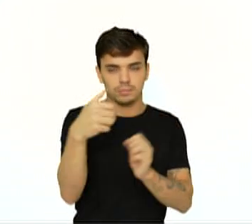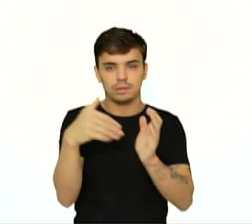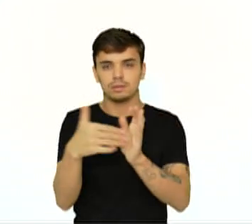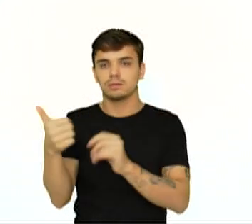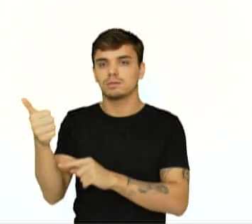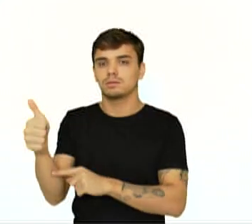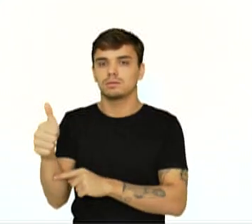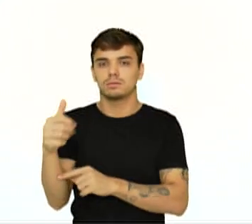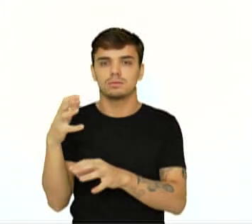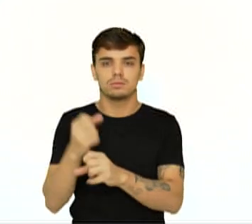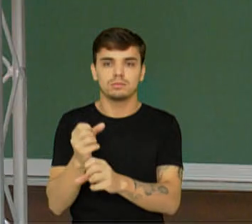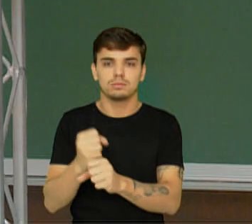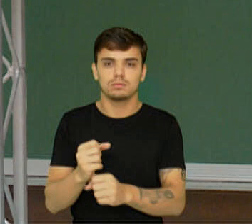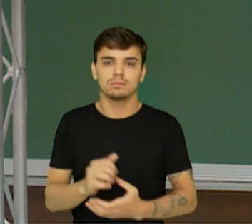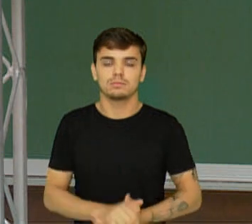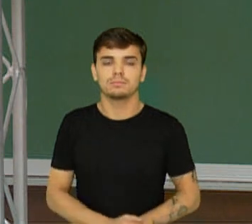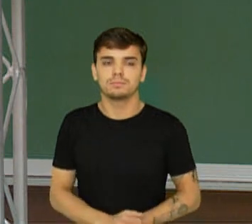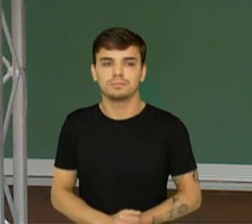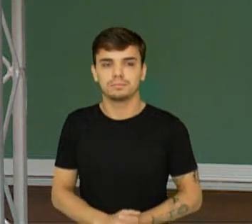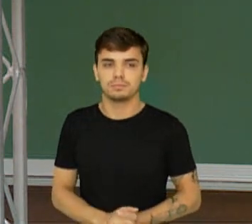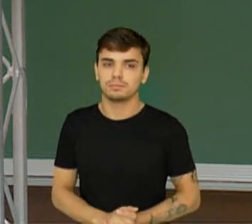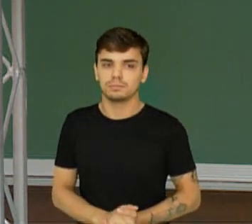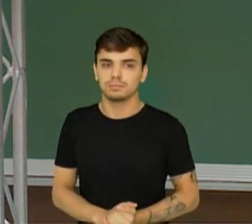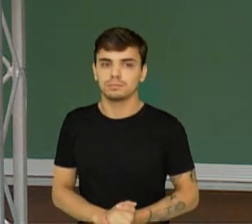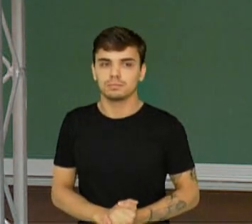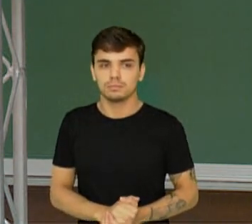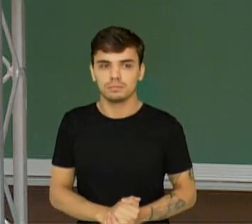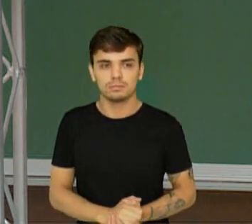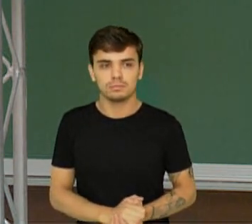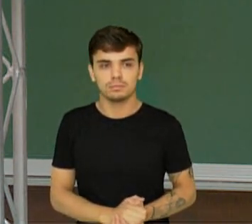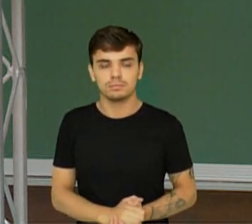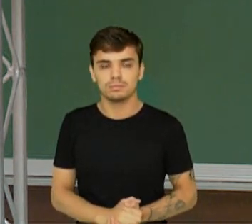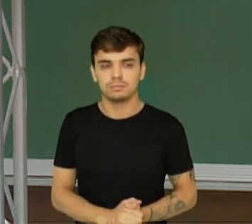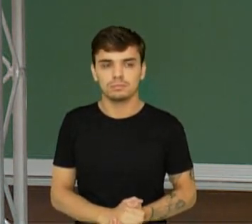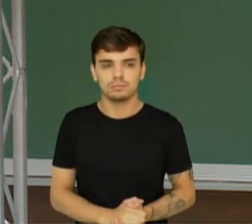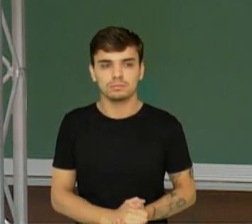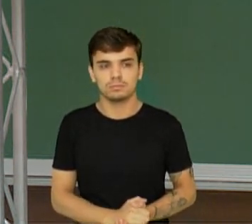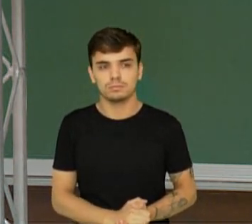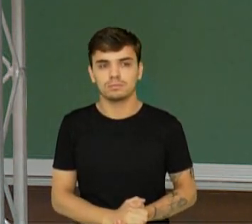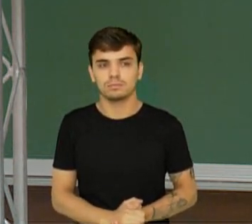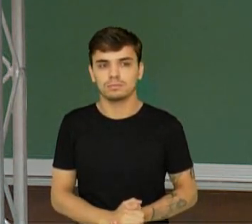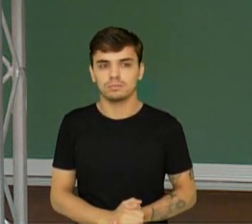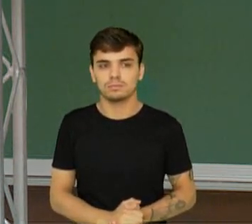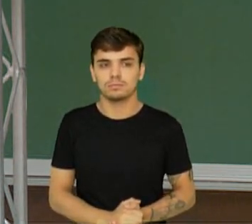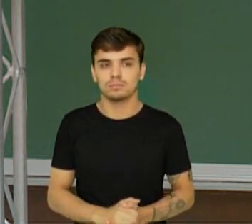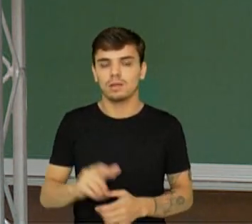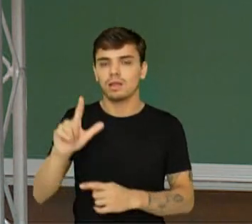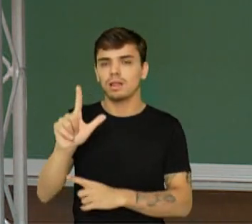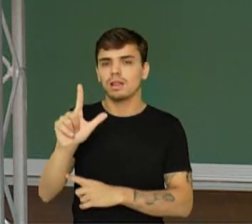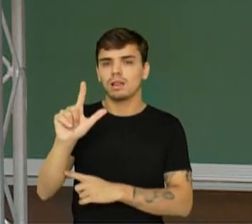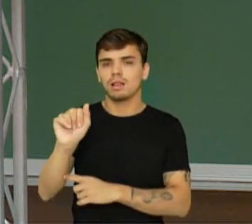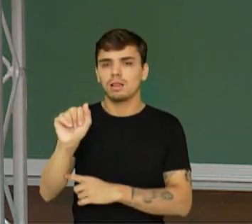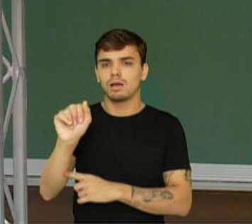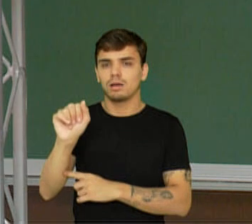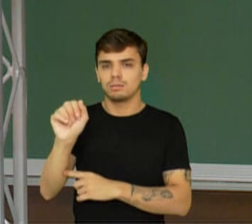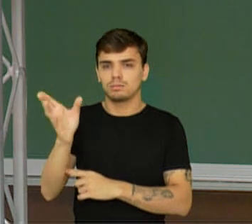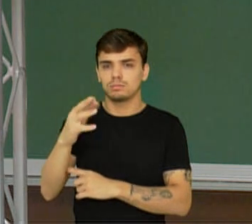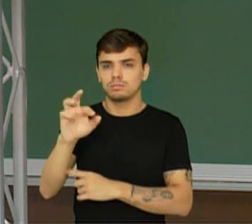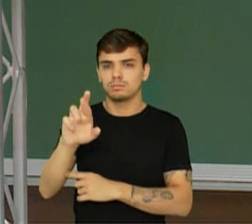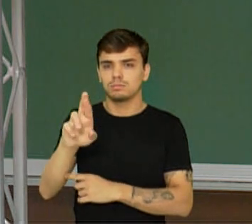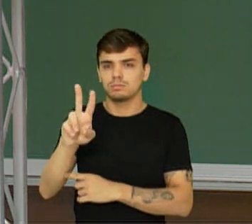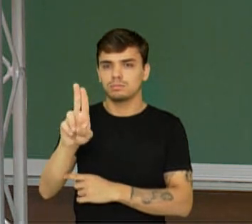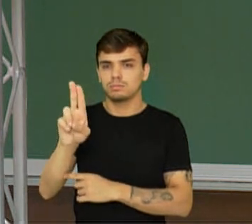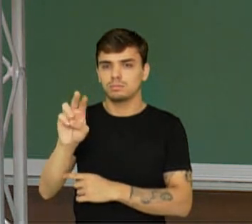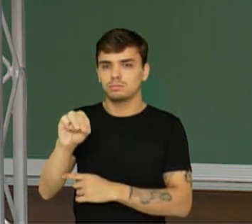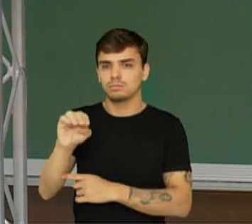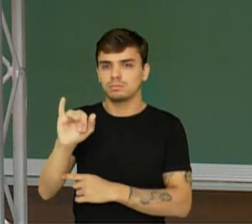entre 8 e 11 pontos. Você marcou essa pontuação aí? La rumiante, o que significa isso? É aquela pessoa que vive